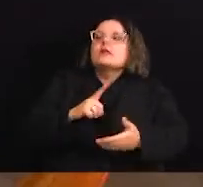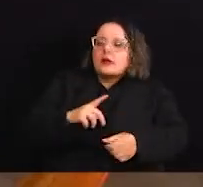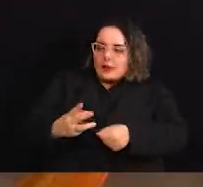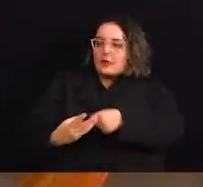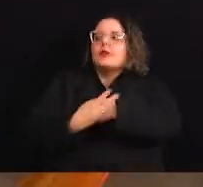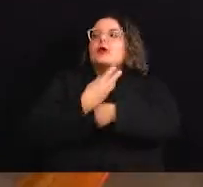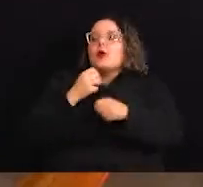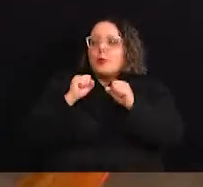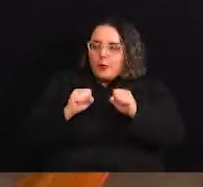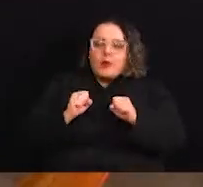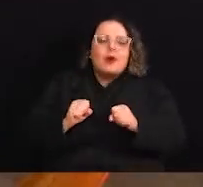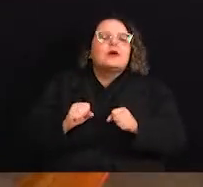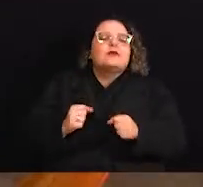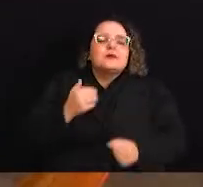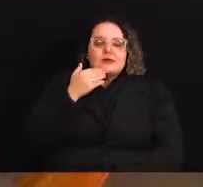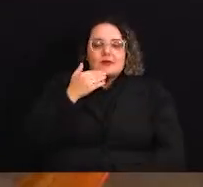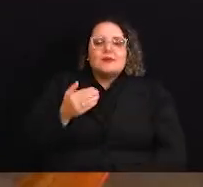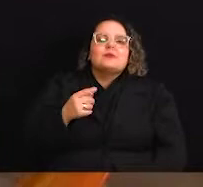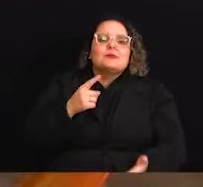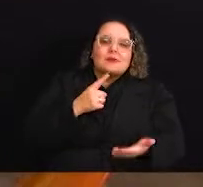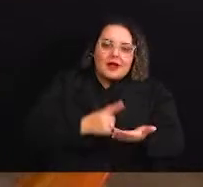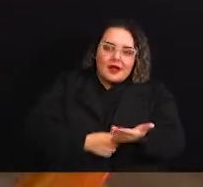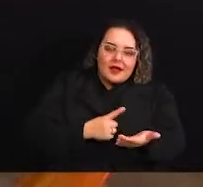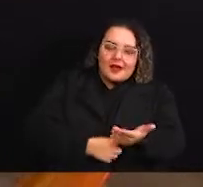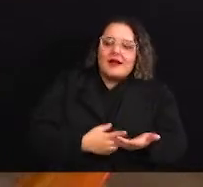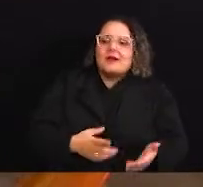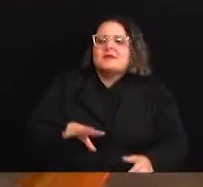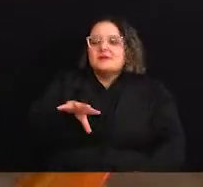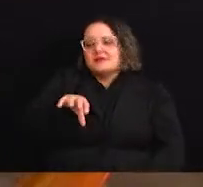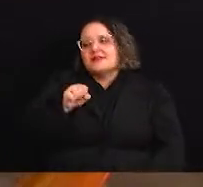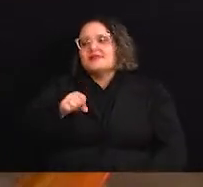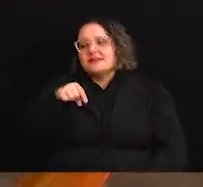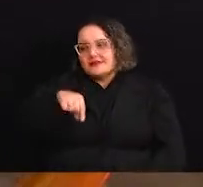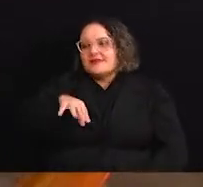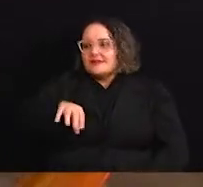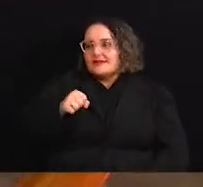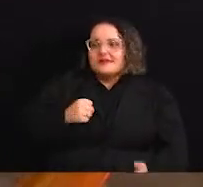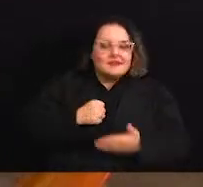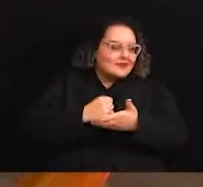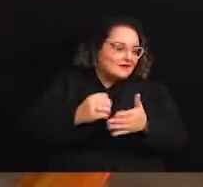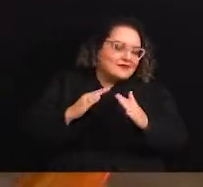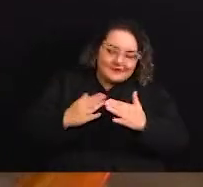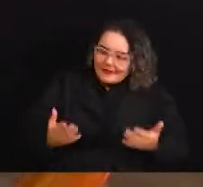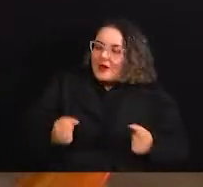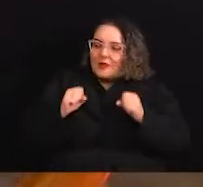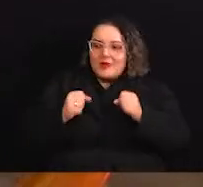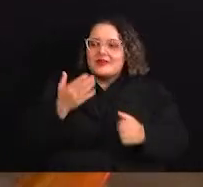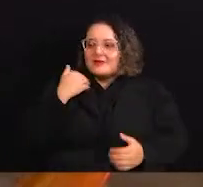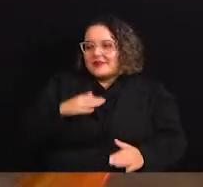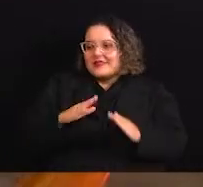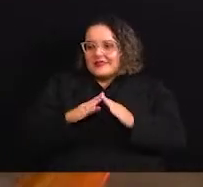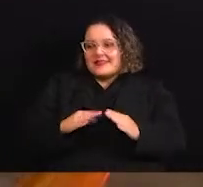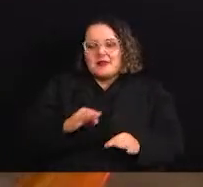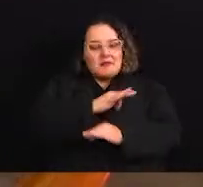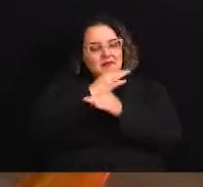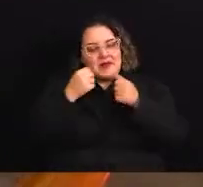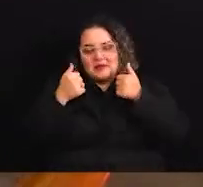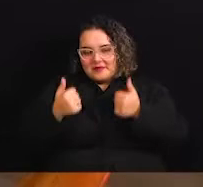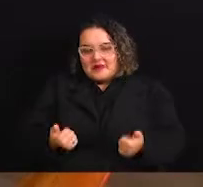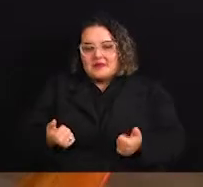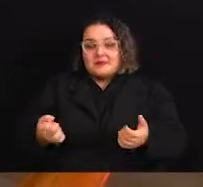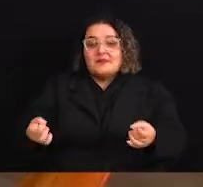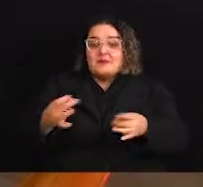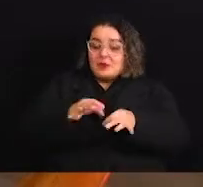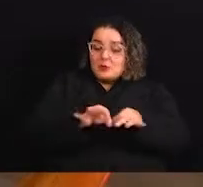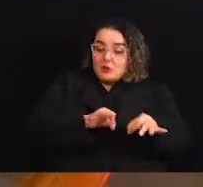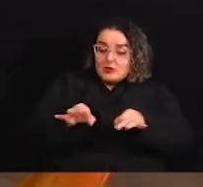o WhatsApp, pode fazer o pedido pelo WhatsApp, marcar o horário para retirar. Vem até aqui, retira, leva para sua casa e pode comer em casa também. Sensacional.